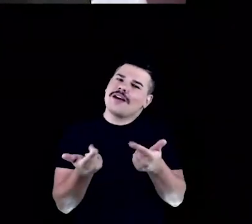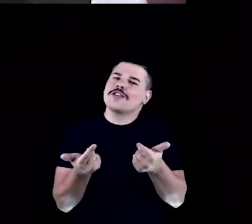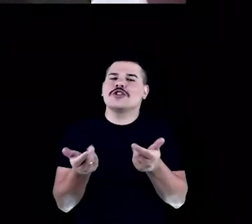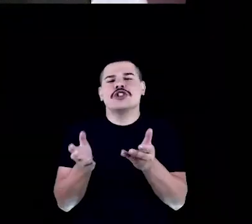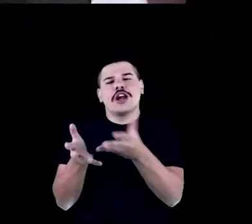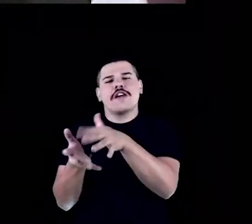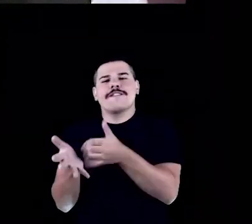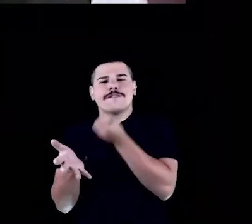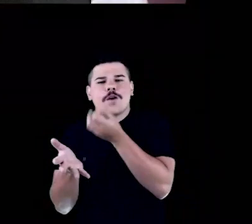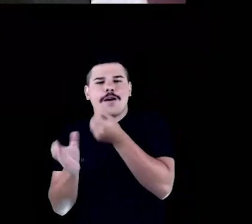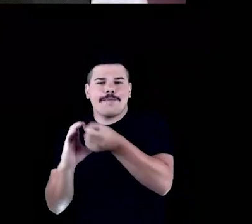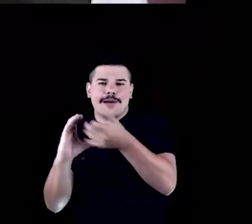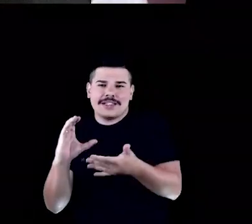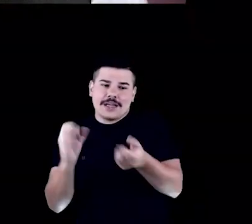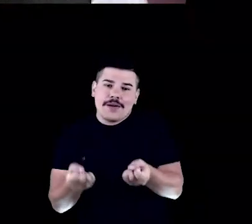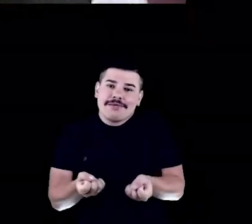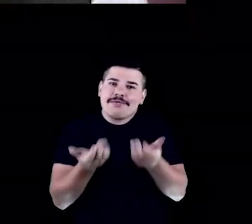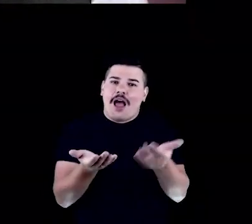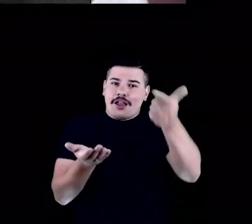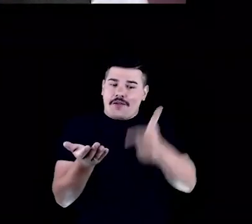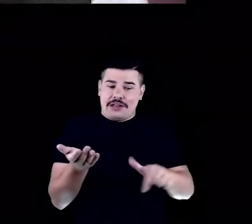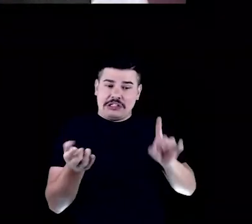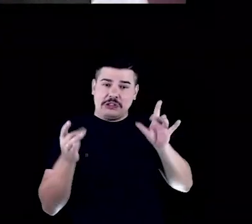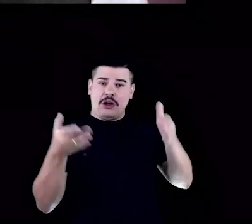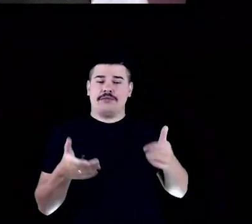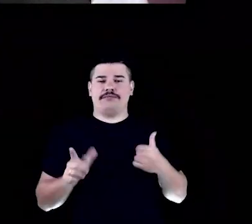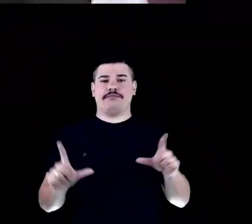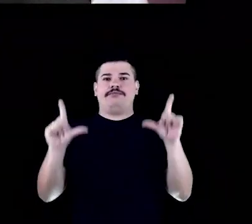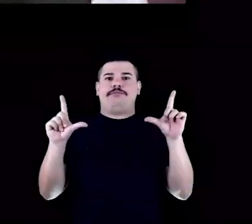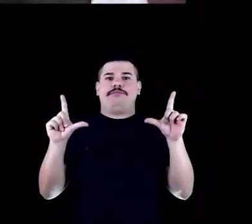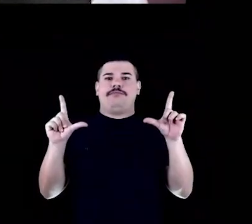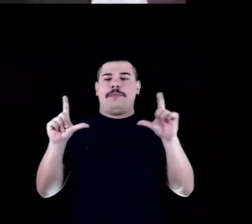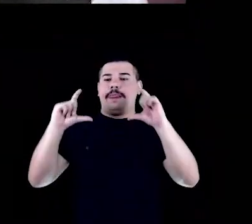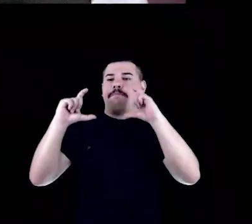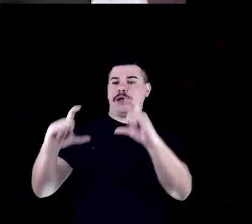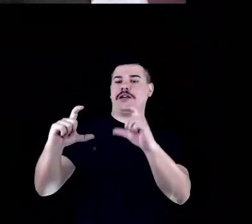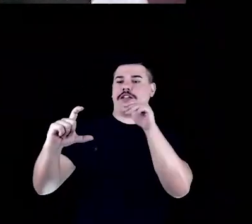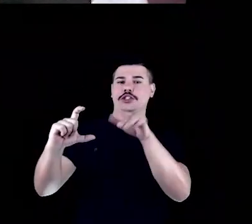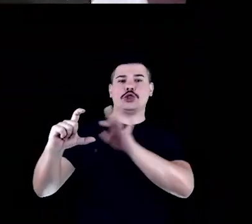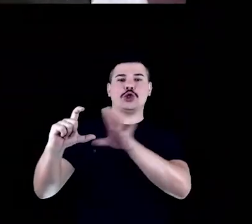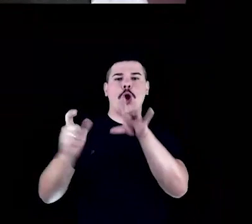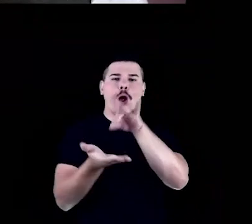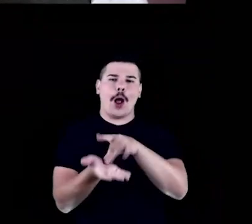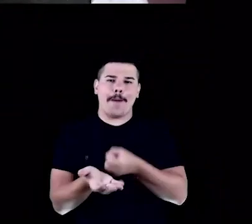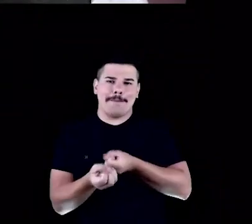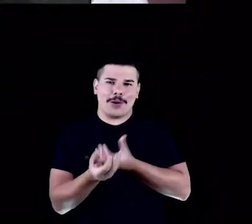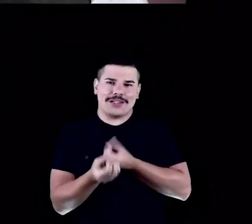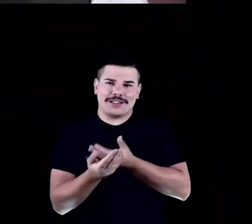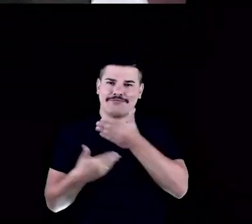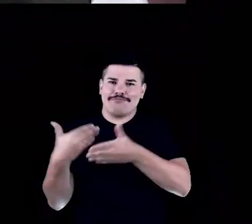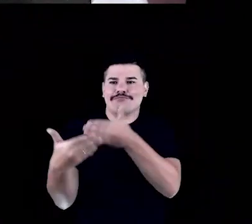relação à forma e conteúdo, para a gente trazer isso de volta e deixar de ser só essa cabeça que fica lá